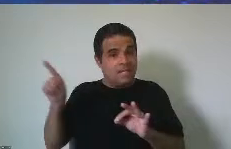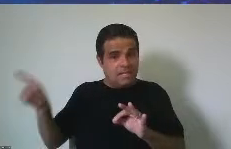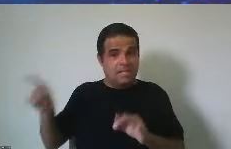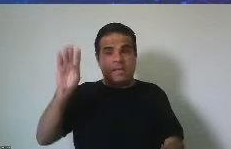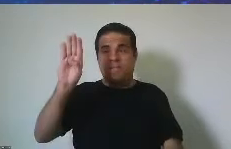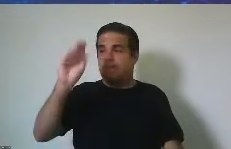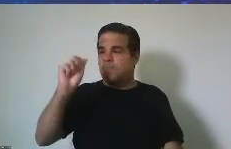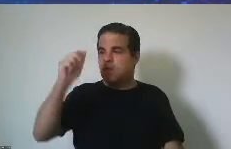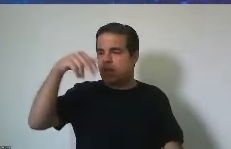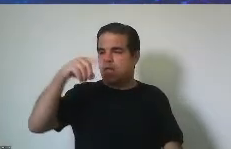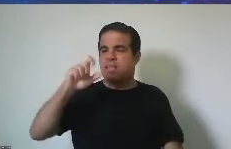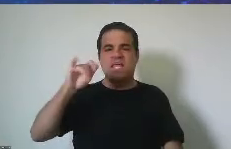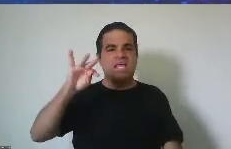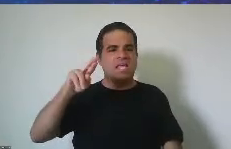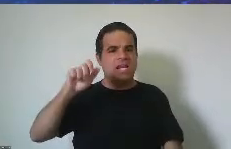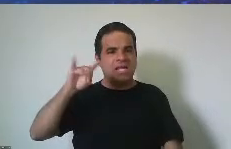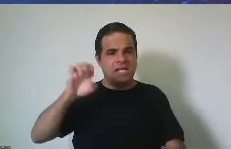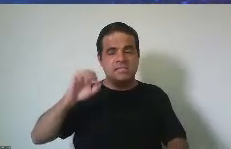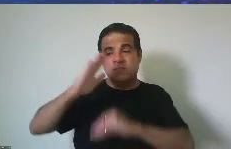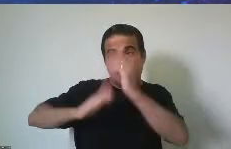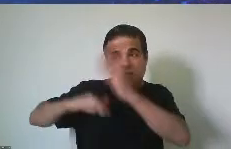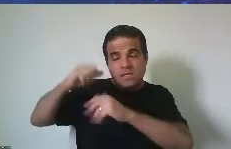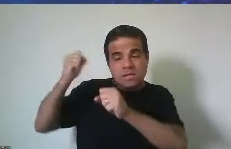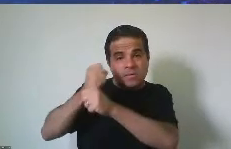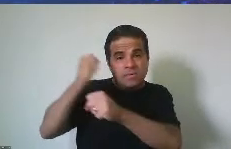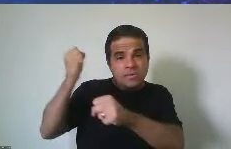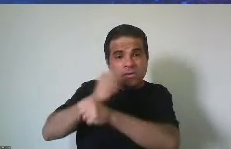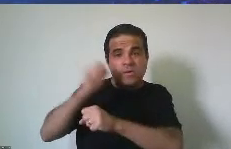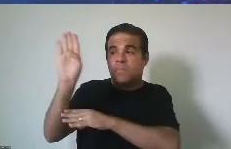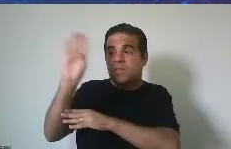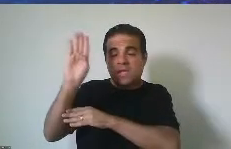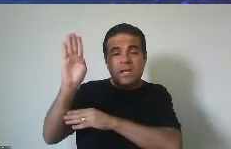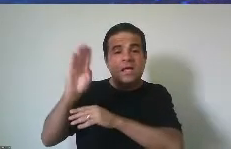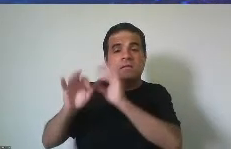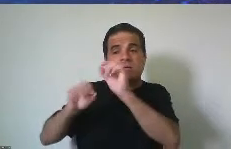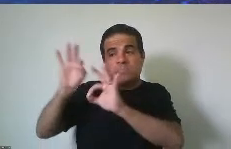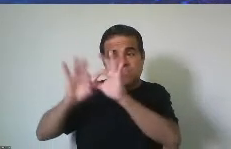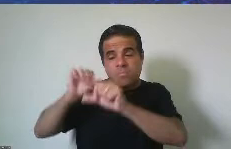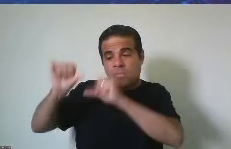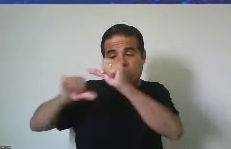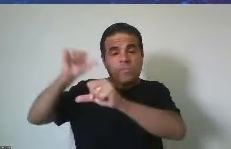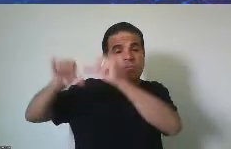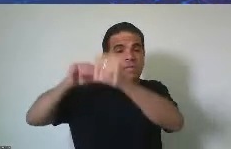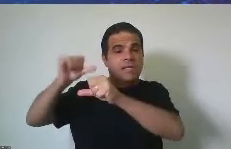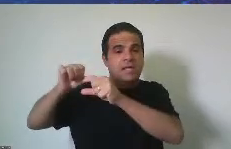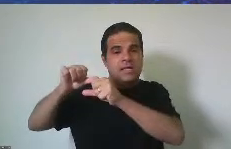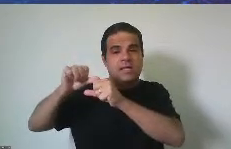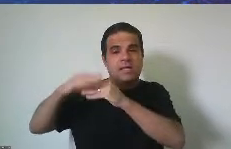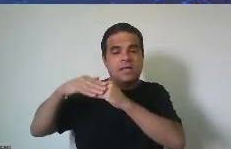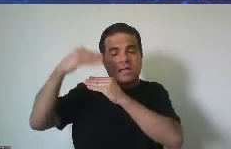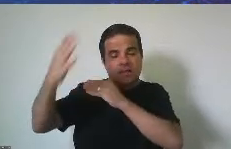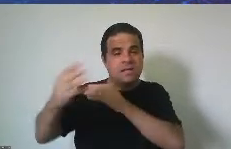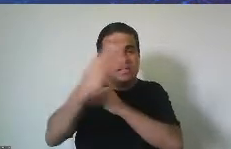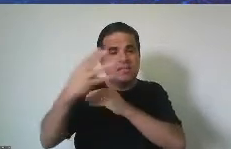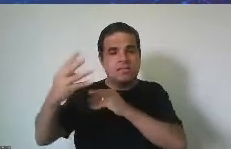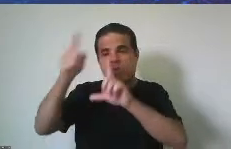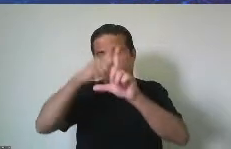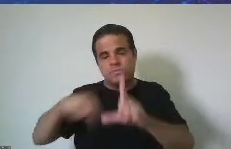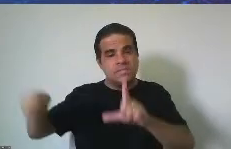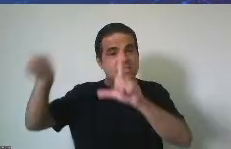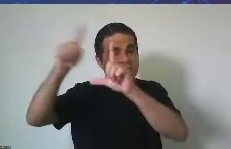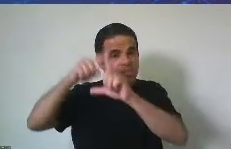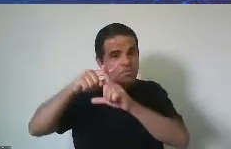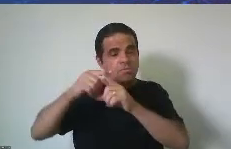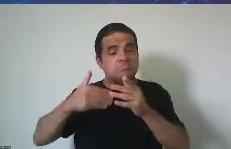nós estamos executando neste momento parte de uma renovação do lado de 345 Nossa